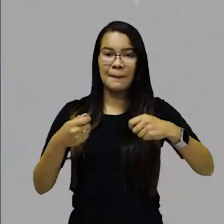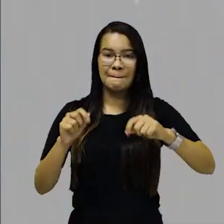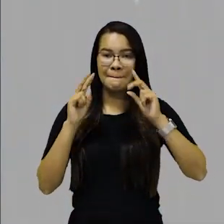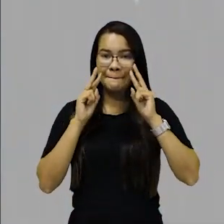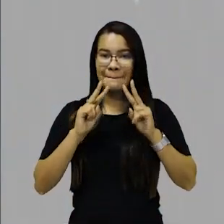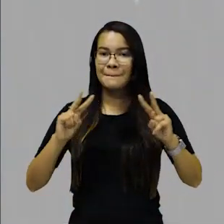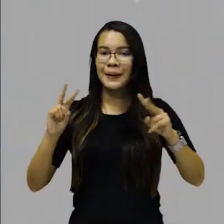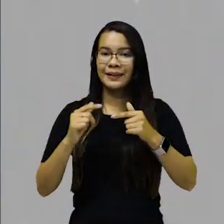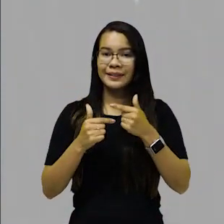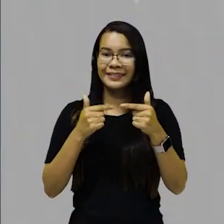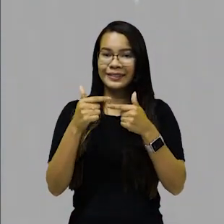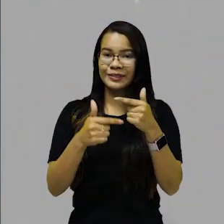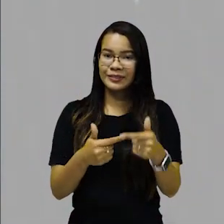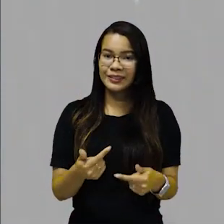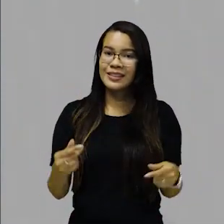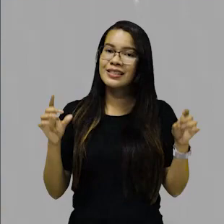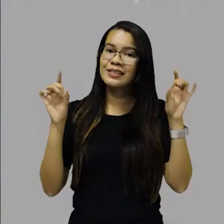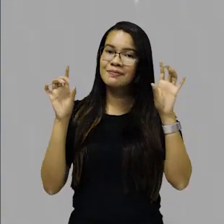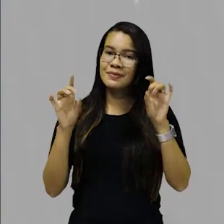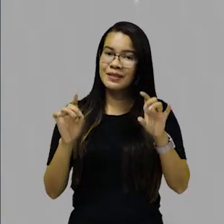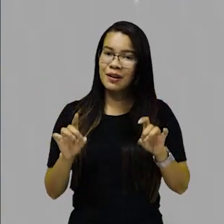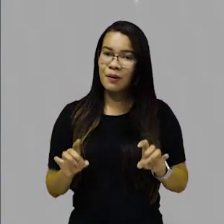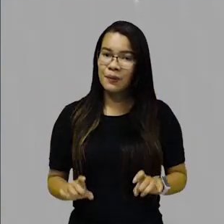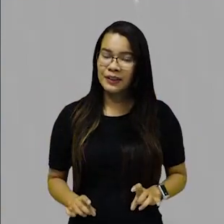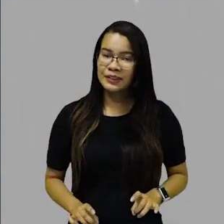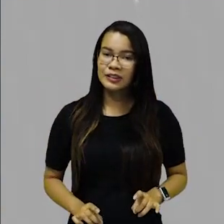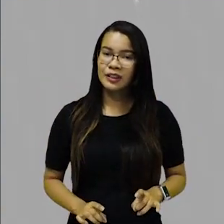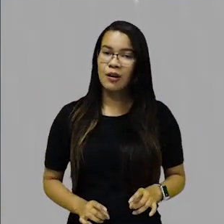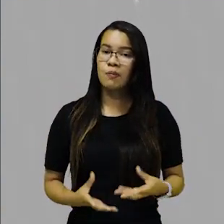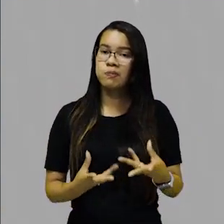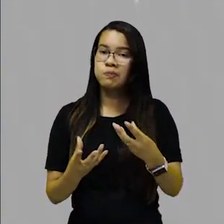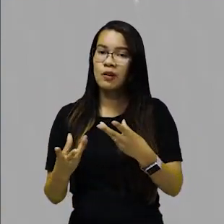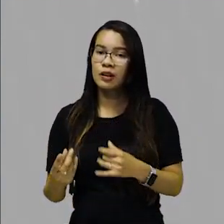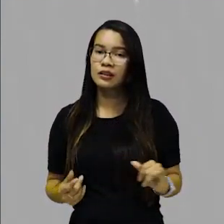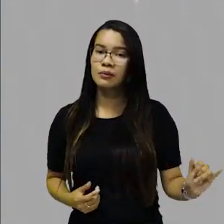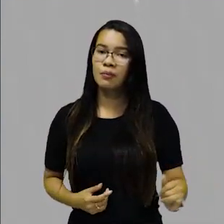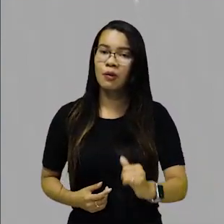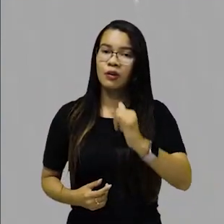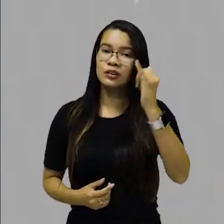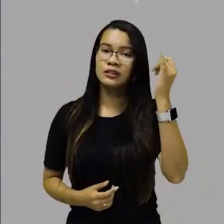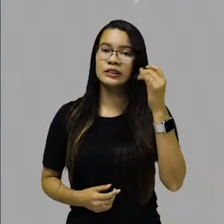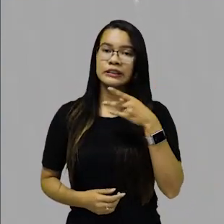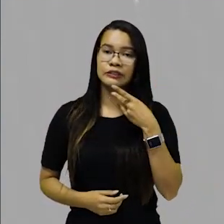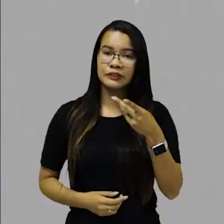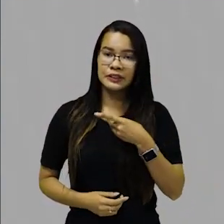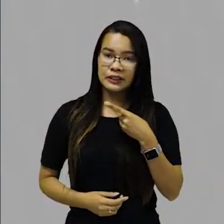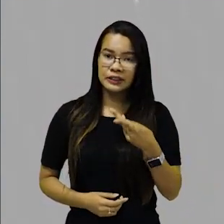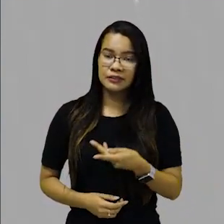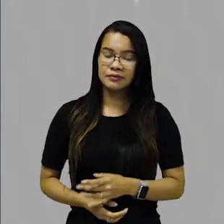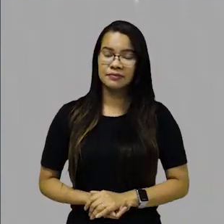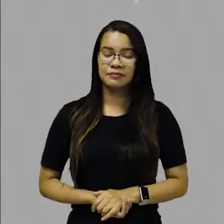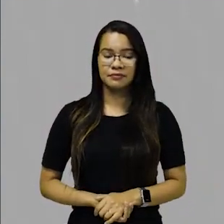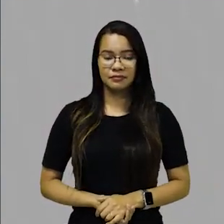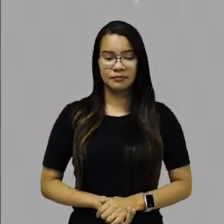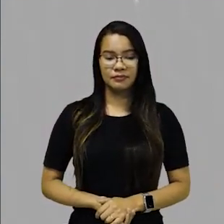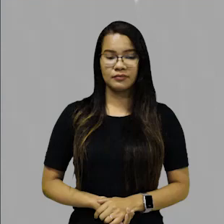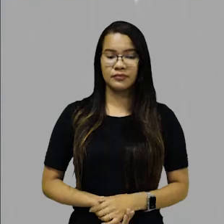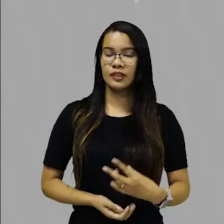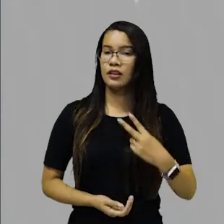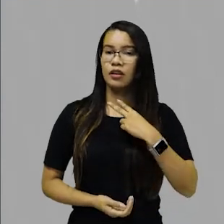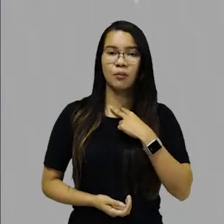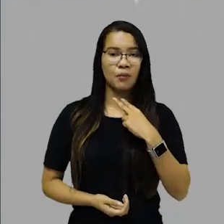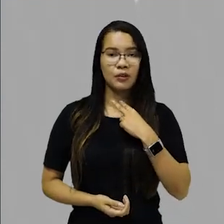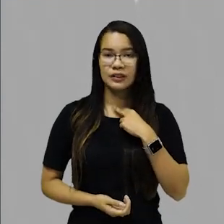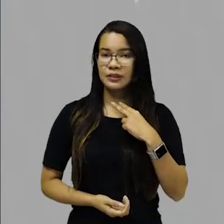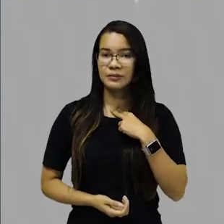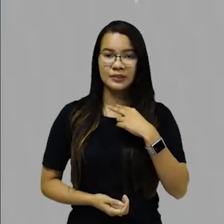luta, principalmente, é muito importante o lugar de fala. Não podemos esquecer que o